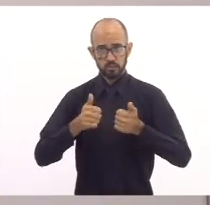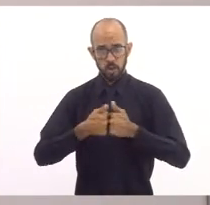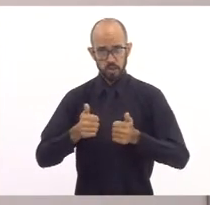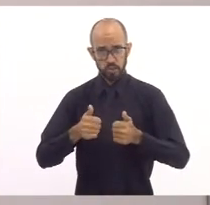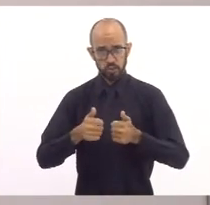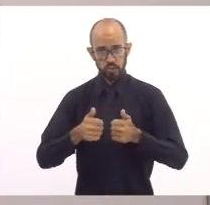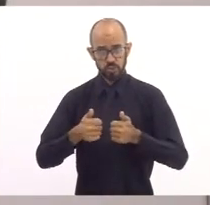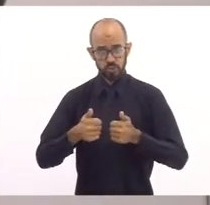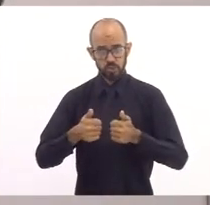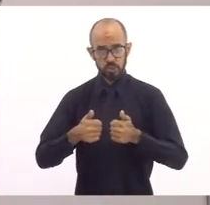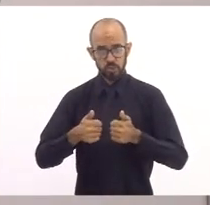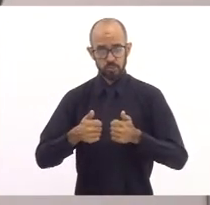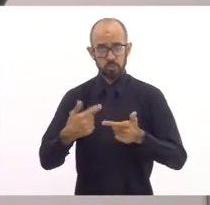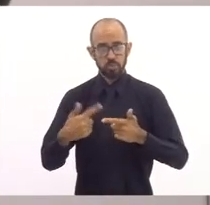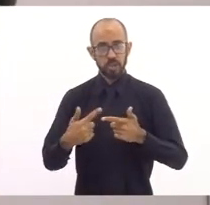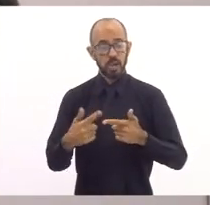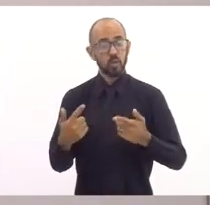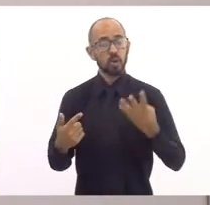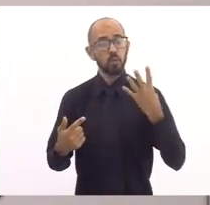estamos no